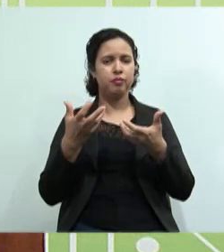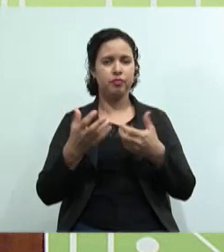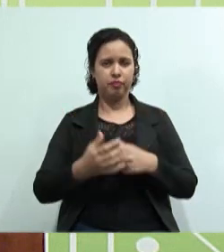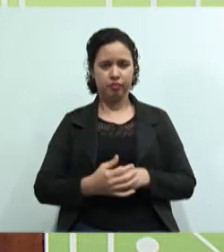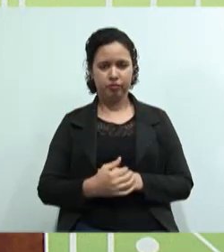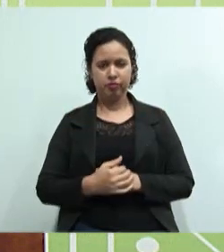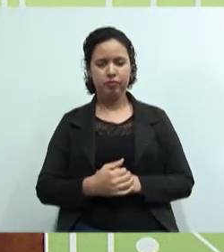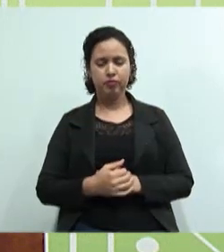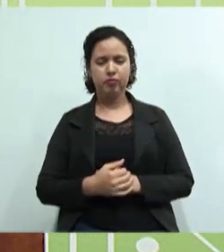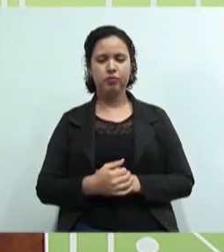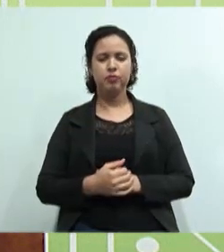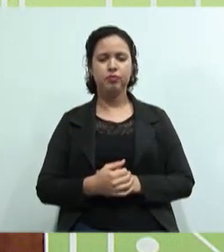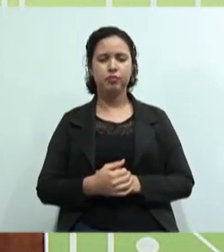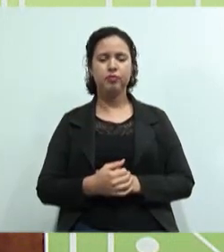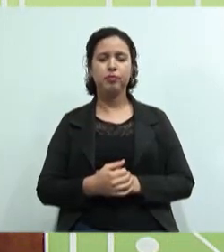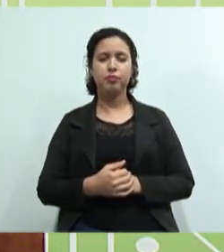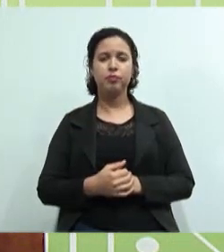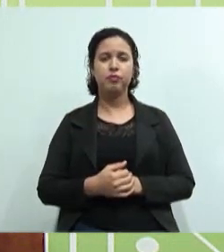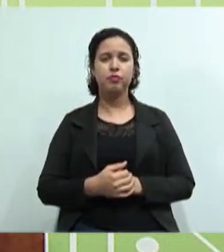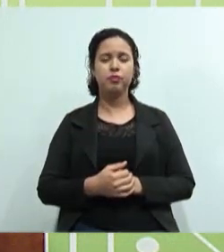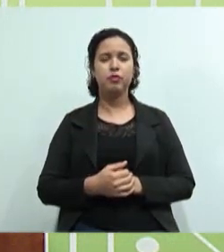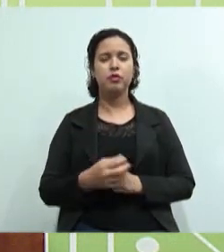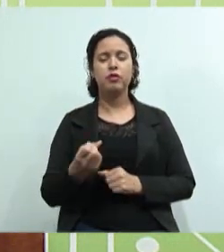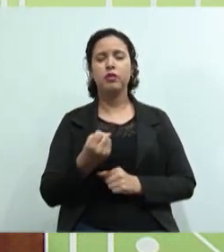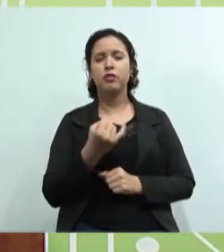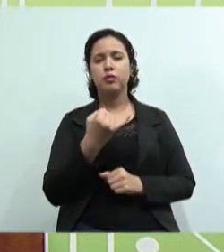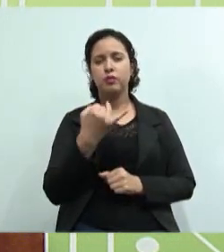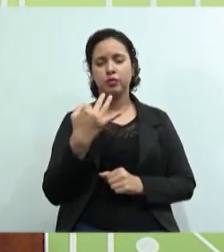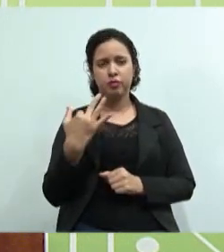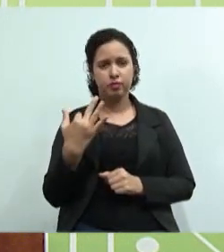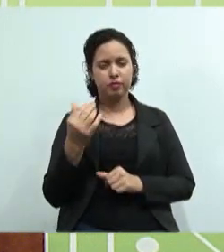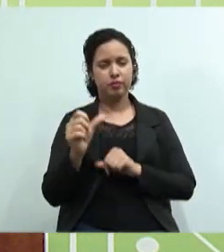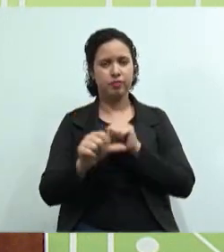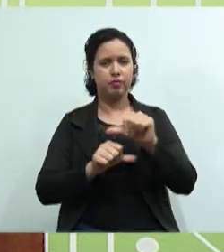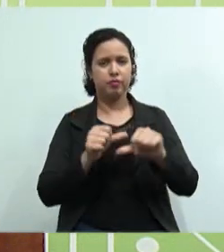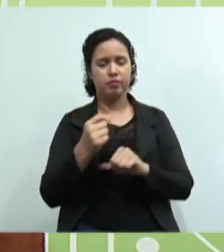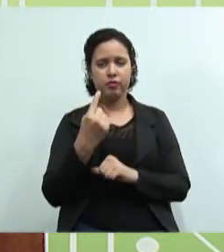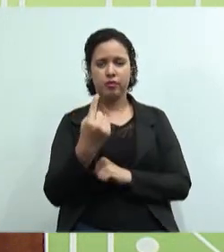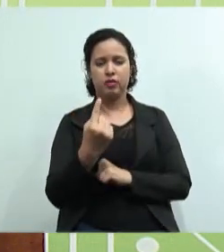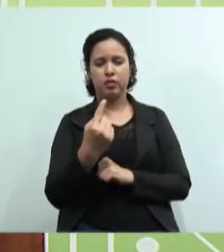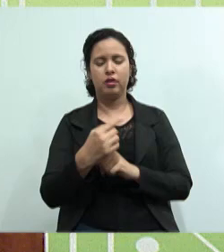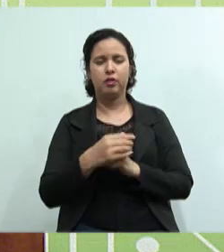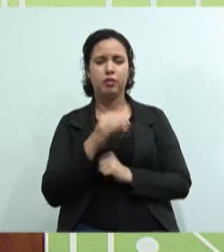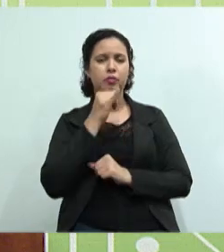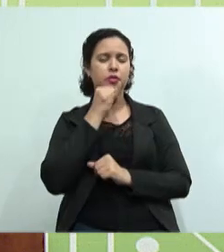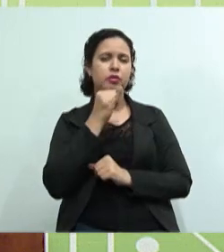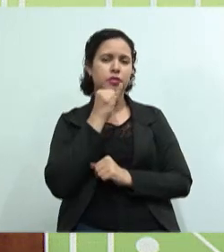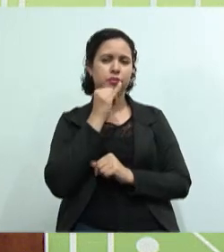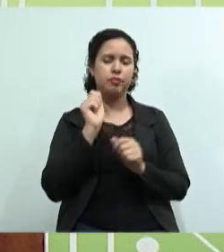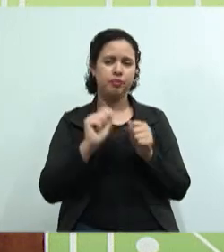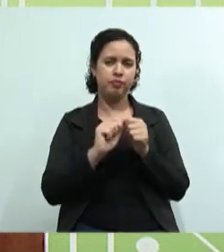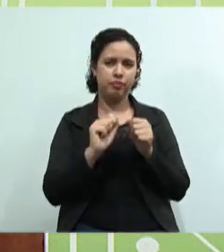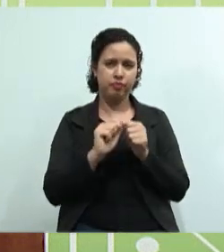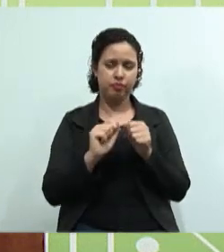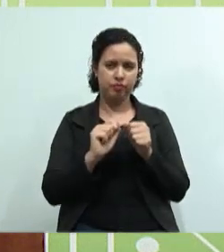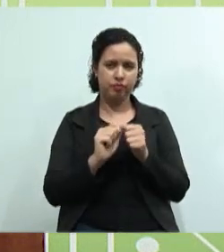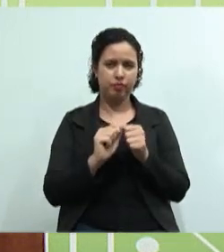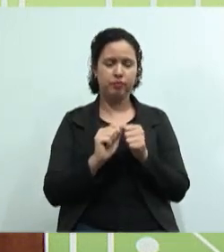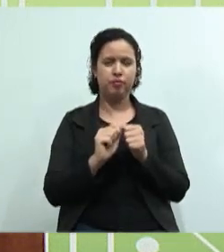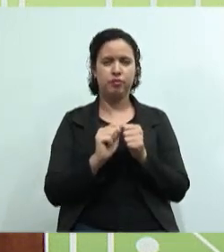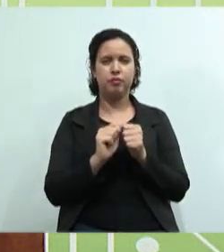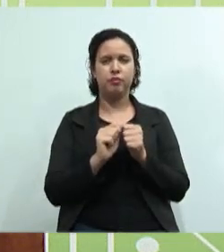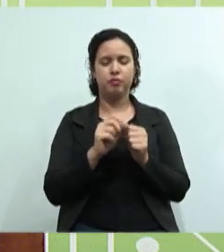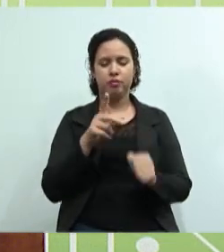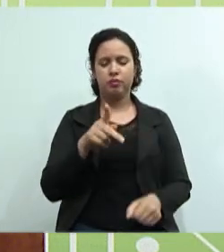Custo variável unitário. Eu vou produzir o meu pudim. O meu pudim eu gasto um creme de leite,